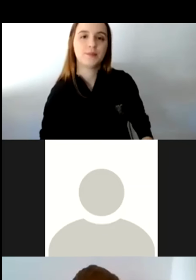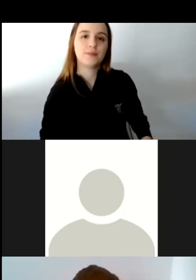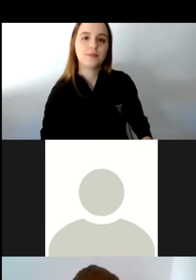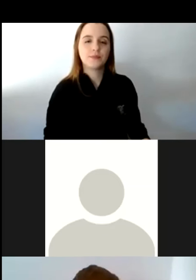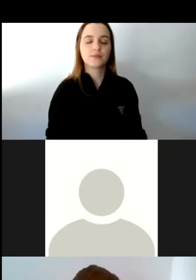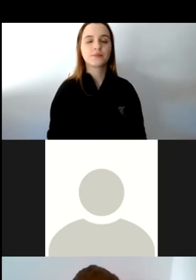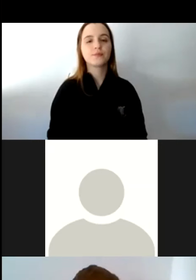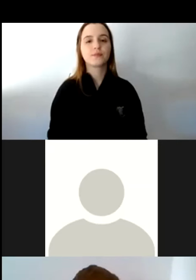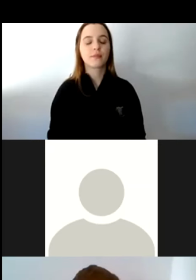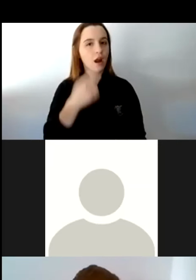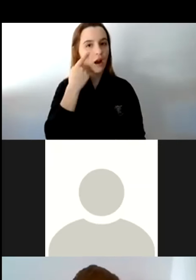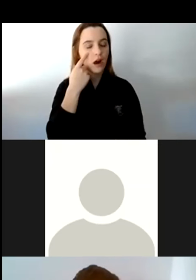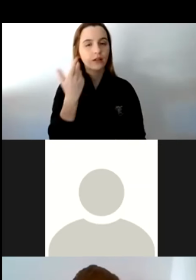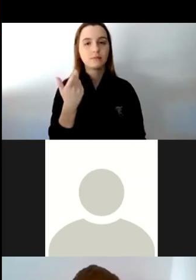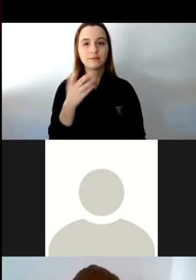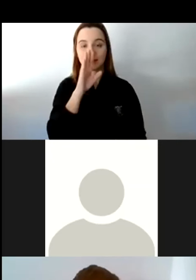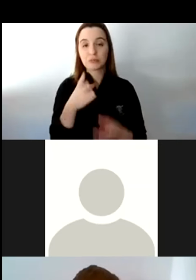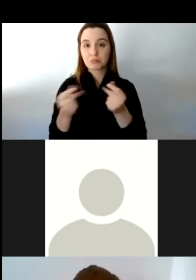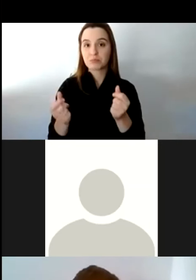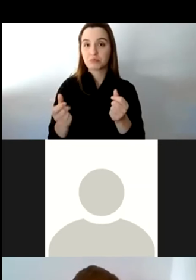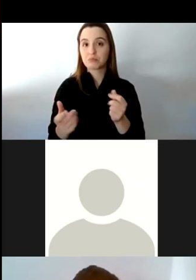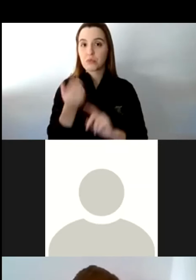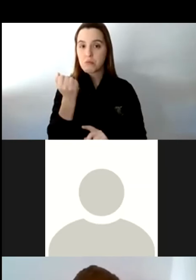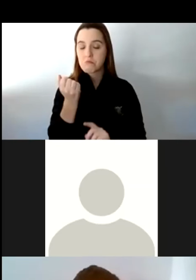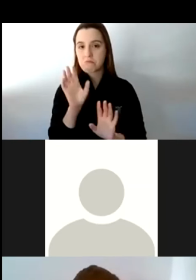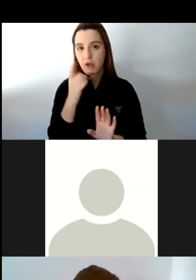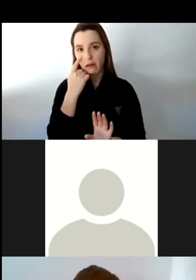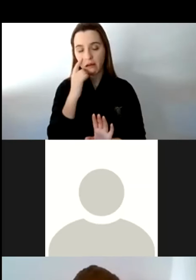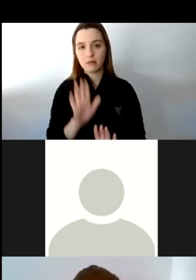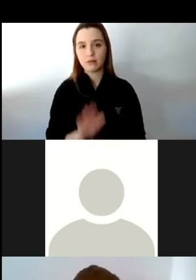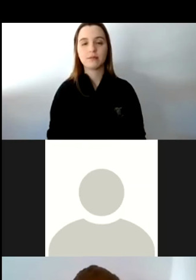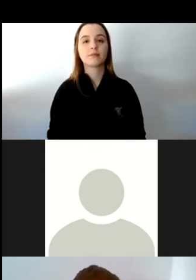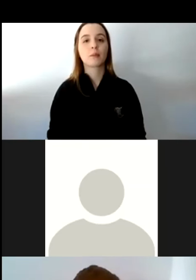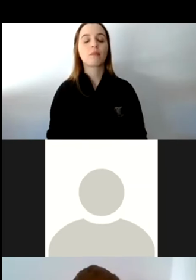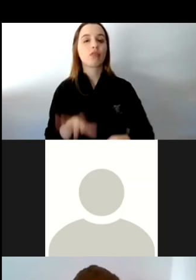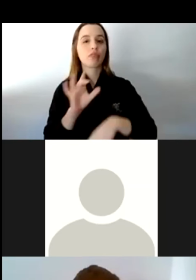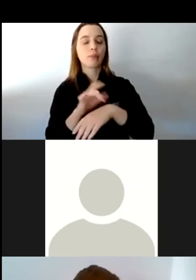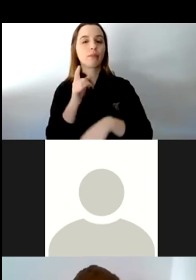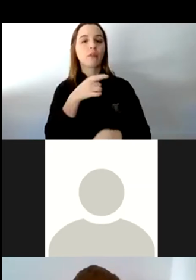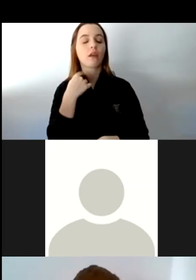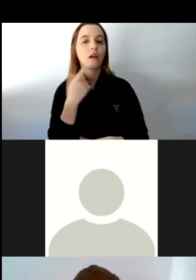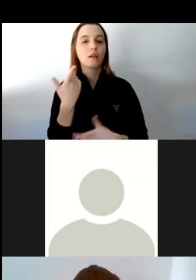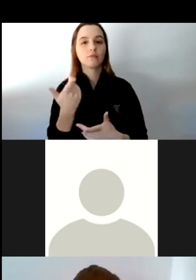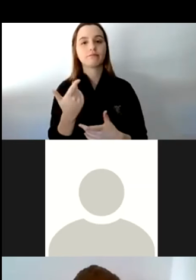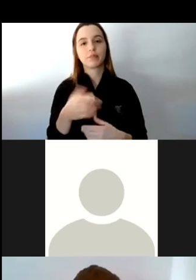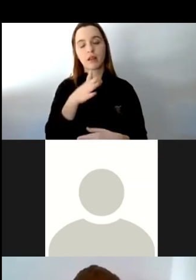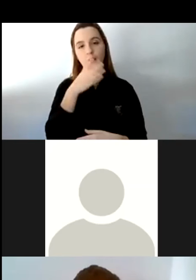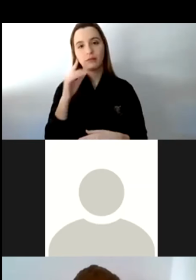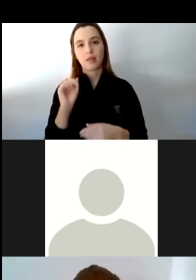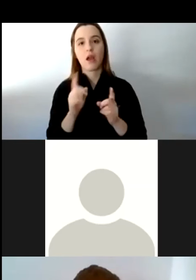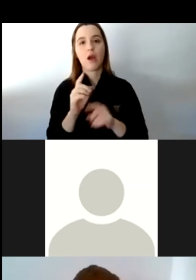Vamos ver se conseguimos resolver. As doenças raras são tendencialmente crónicas,